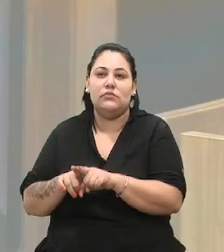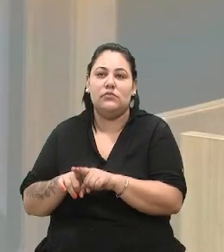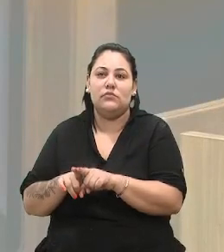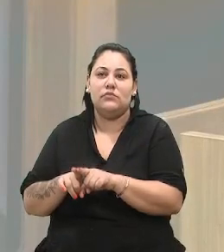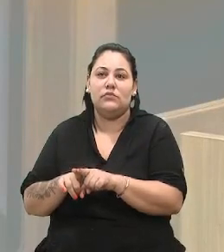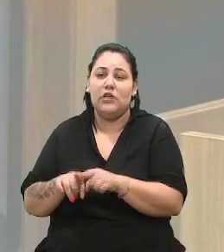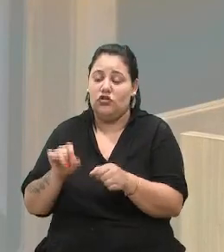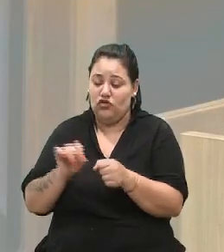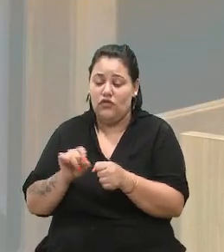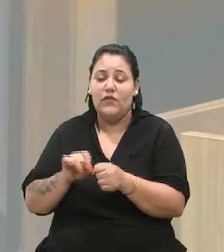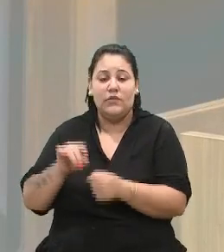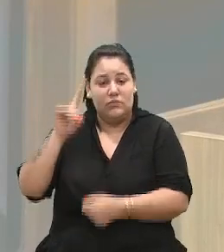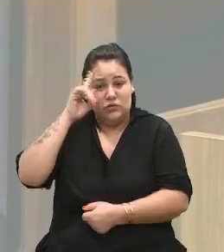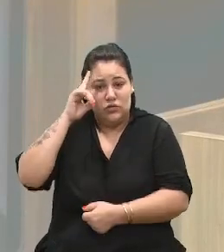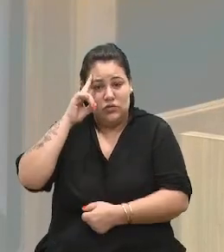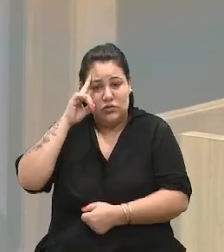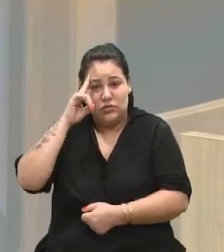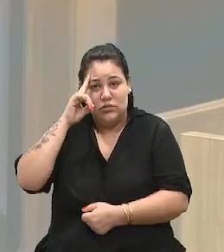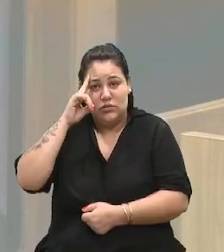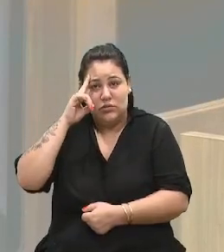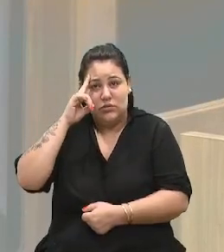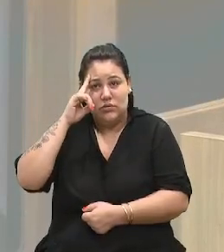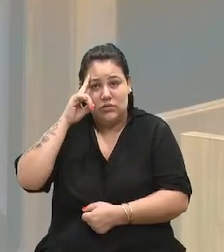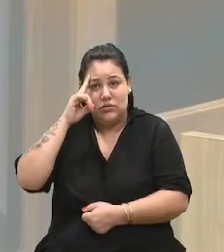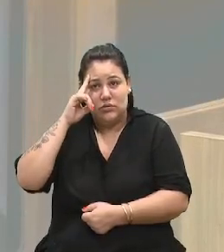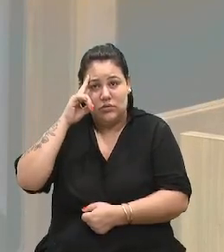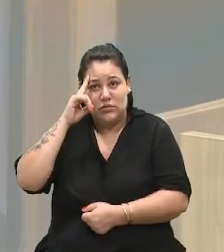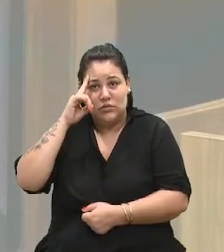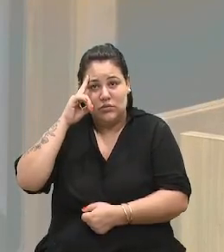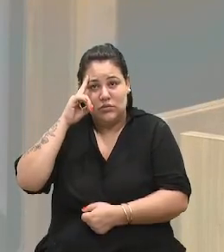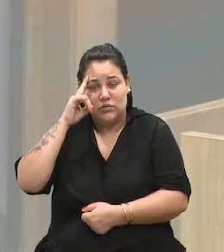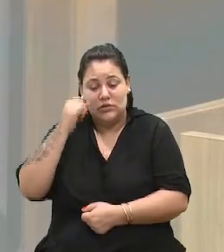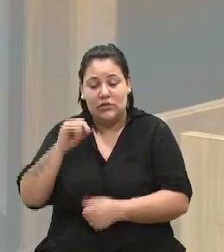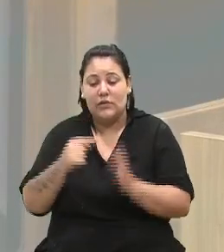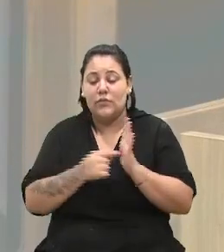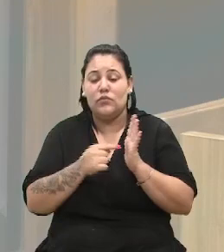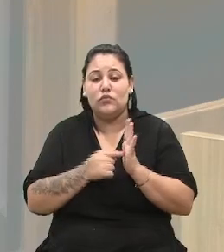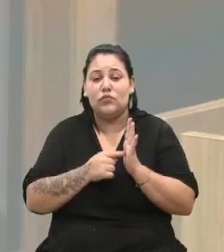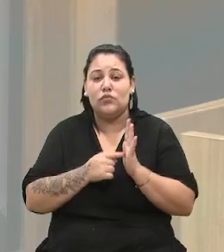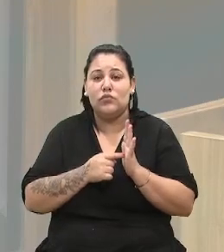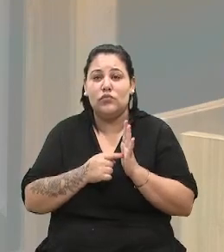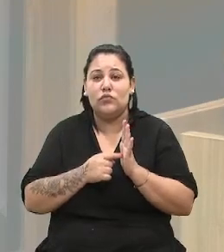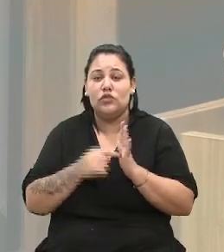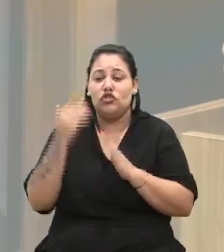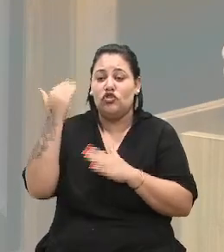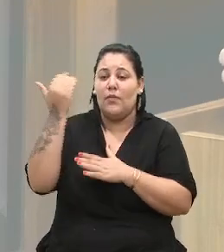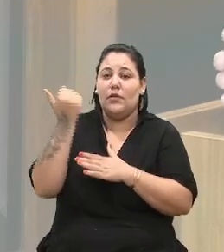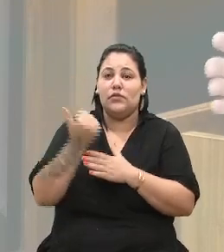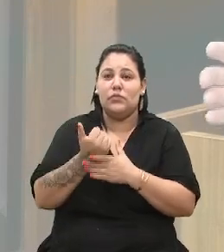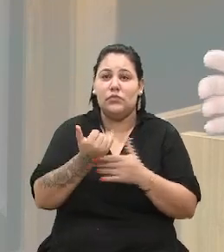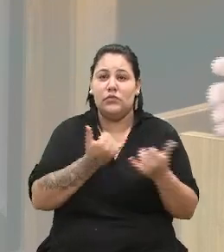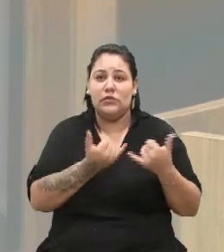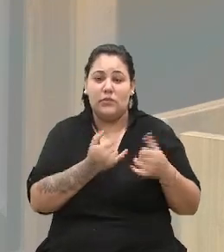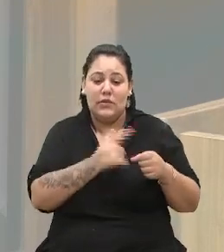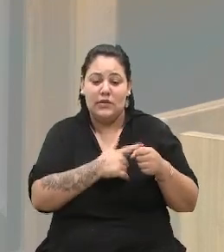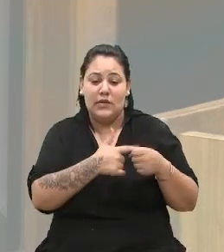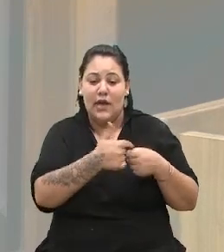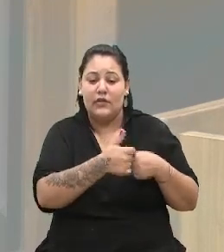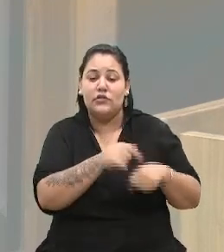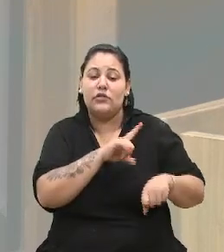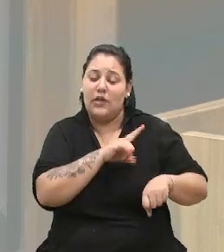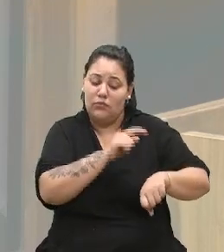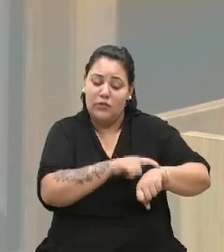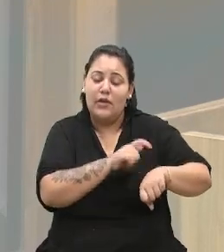periódicas também, mas também nós fazemos fiscalizações quando provocados. Olha, em tal cidade parece estar havendo um tempo de espera